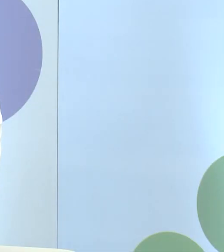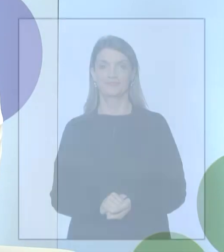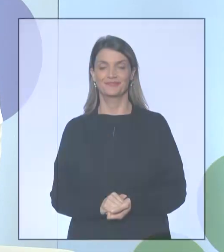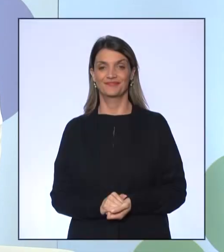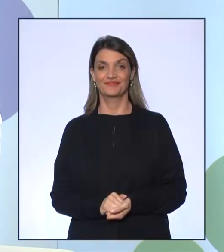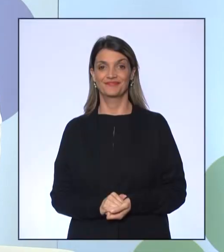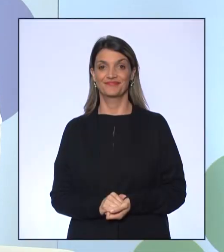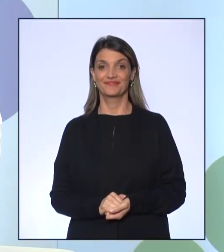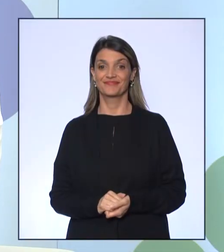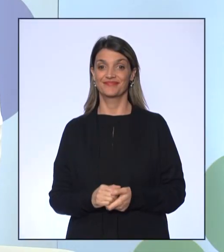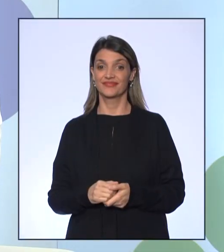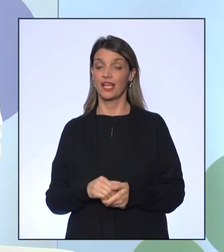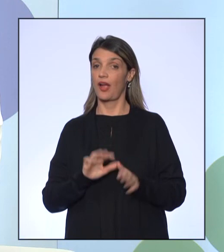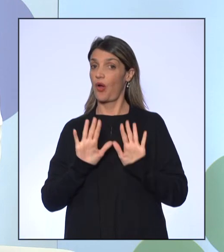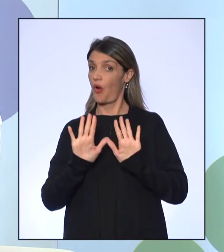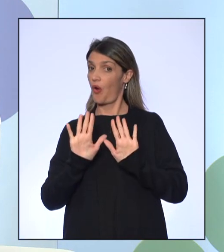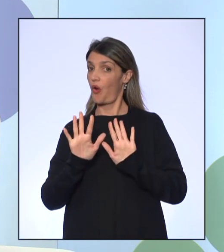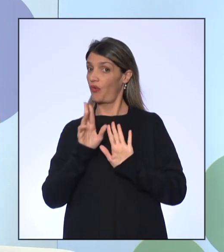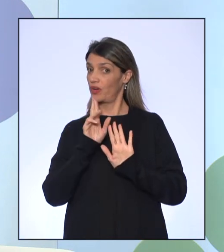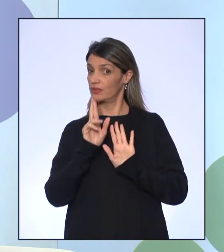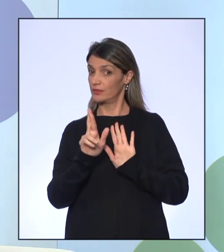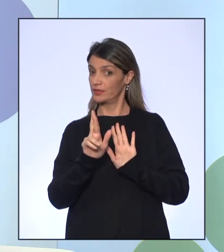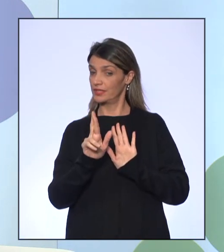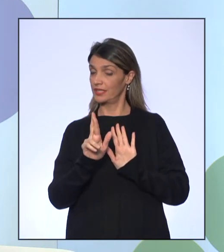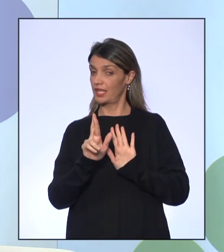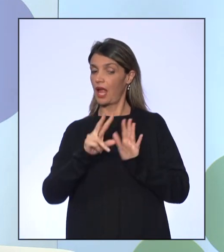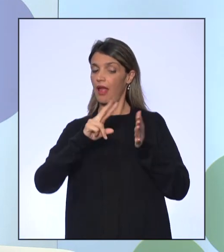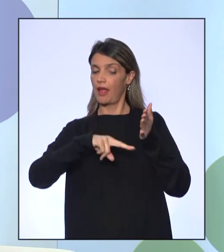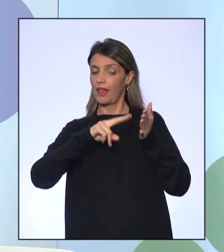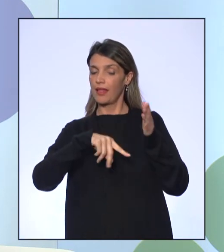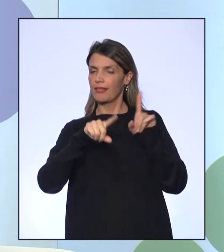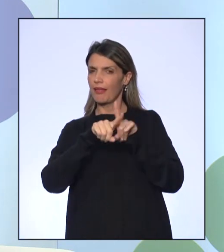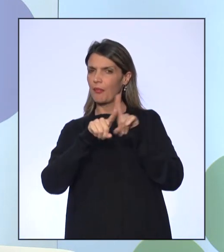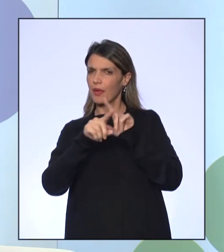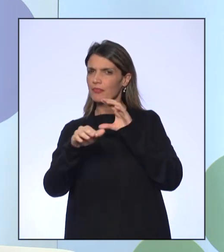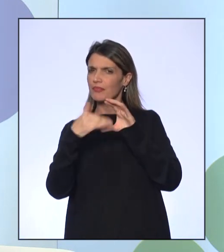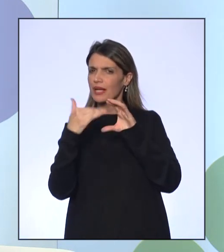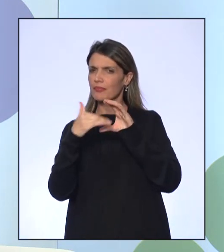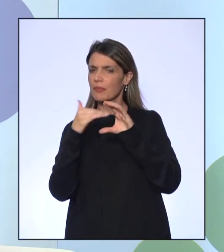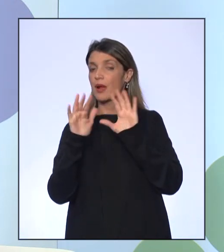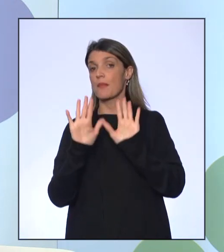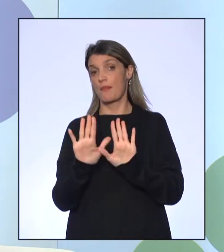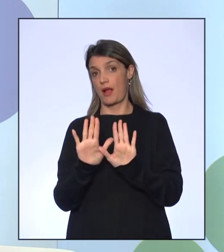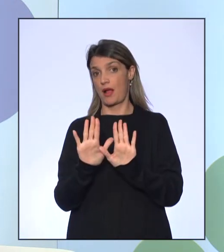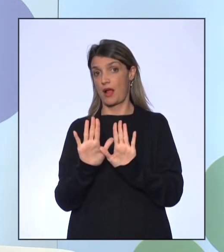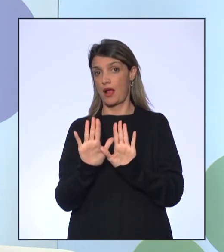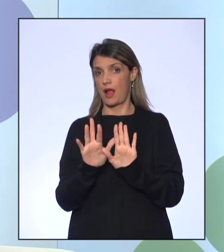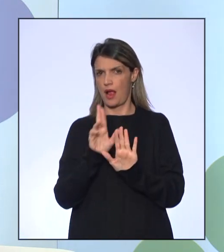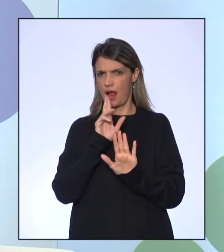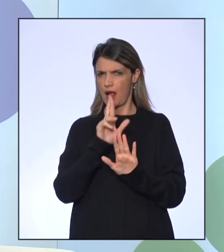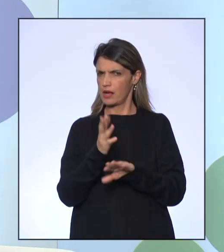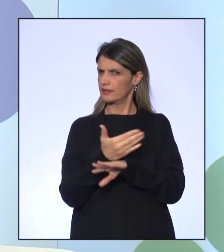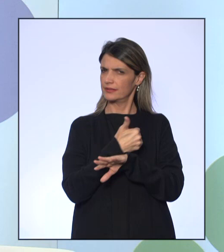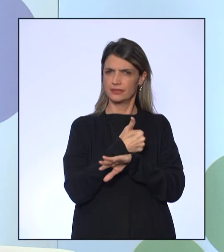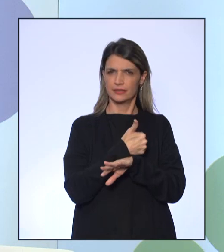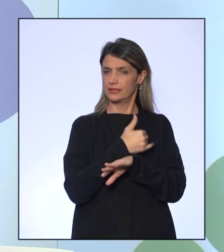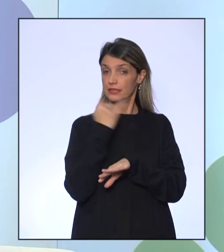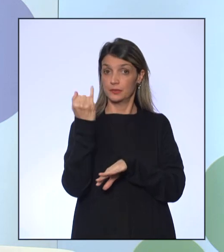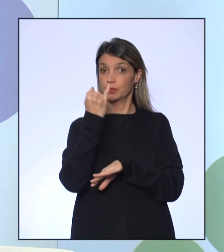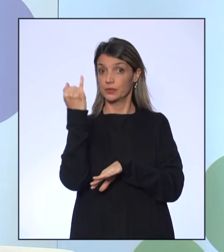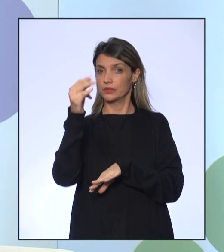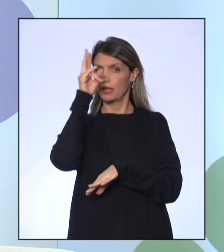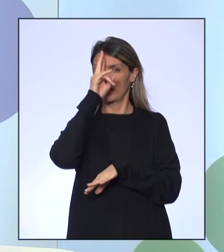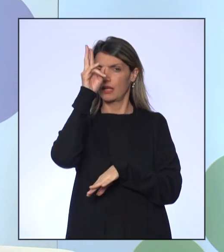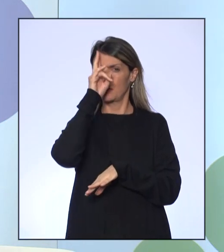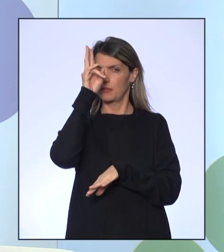tá bom já já eu vou dar as respostas para vocês e também ler aquilo que vocês passaram para gente mas antes eu quero dar um recado muito importante